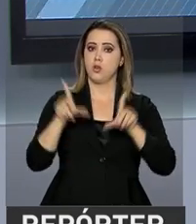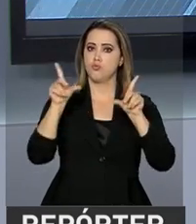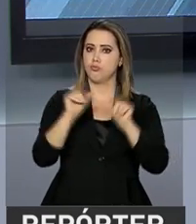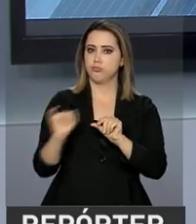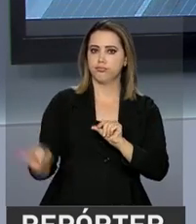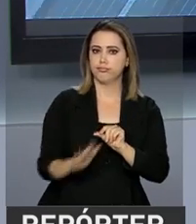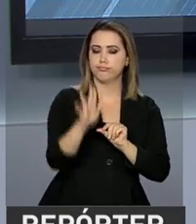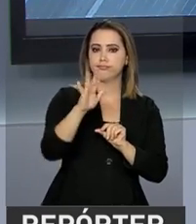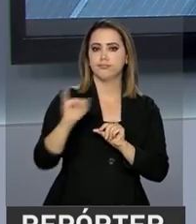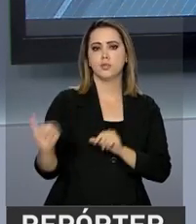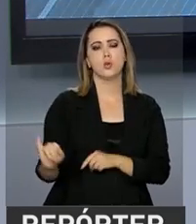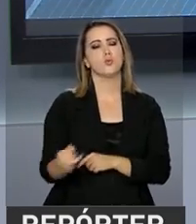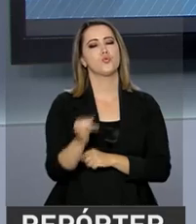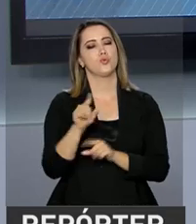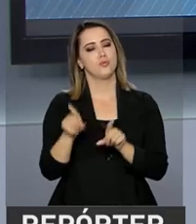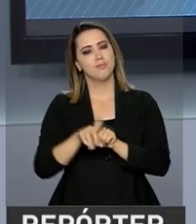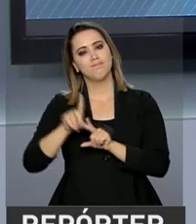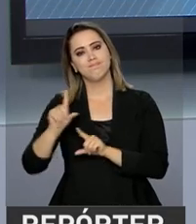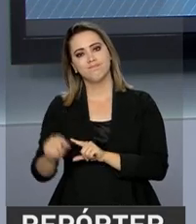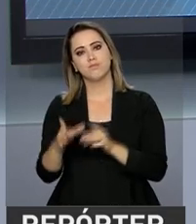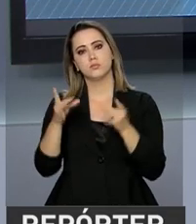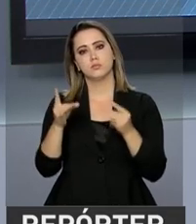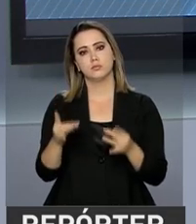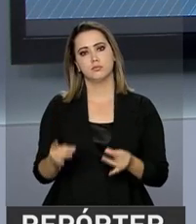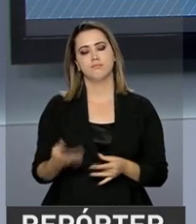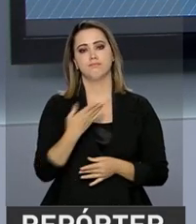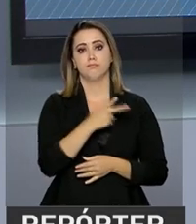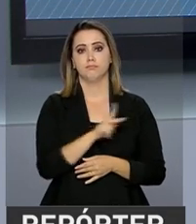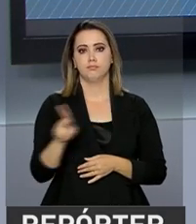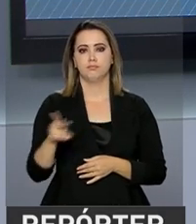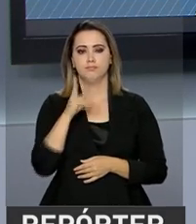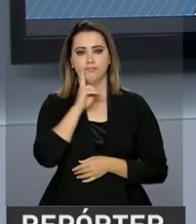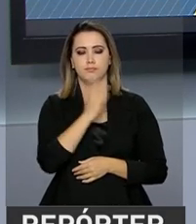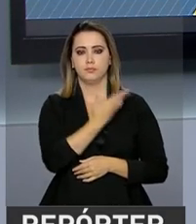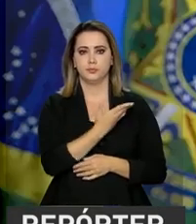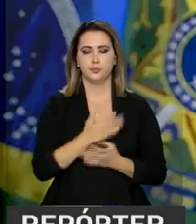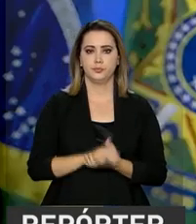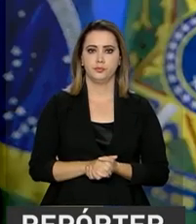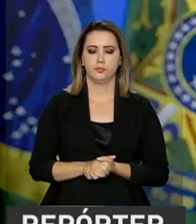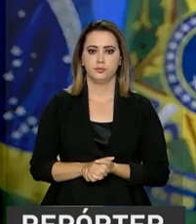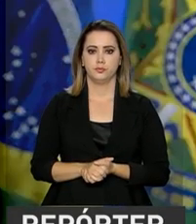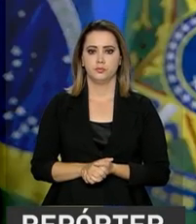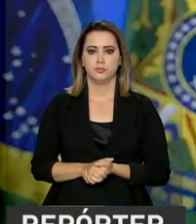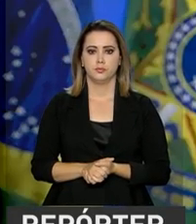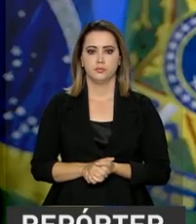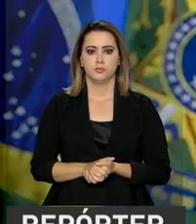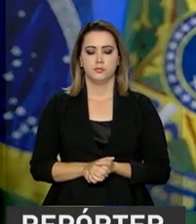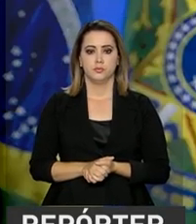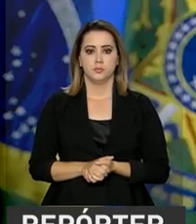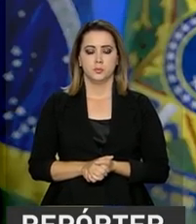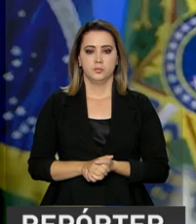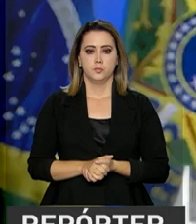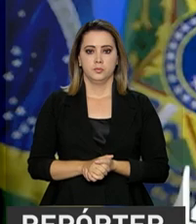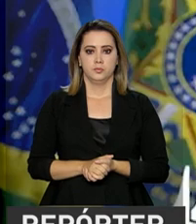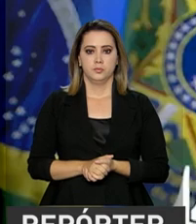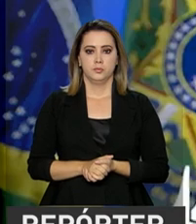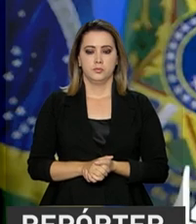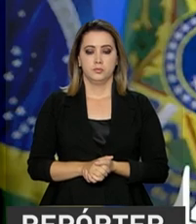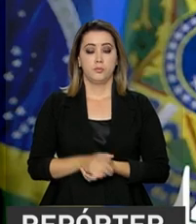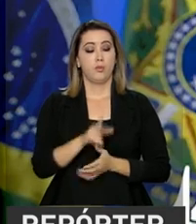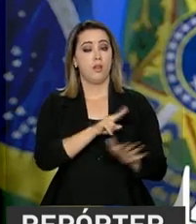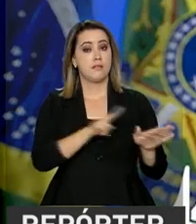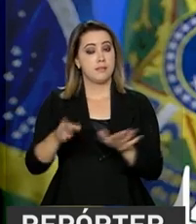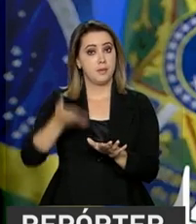inflação e juros foram alguns temas destacados pelo presidente acompanhe na semana passada